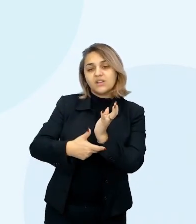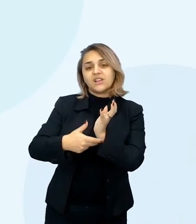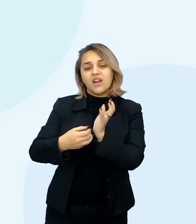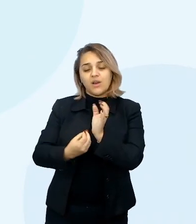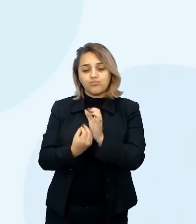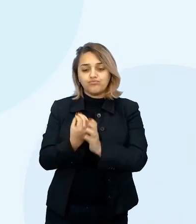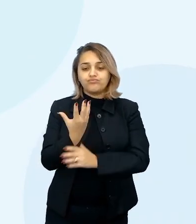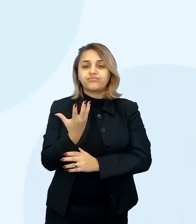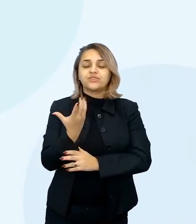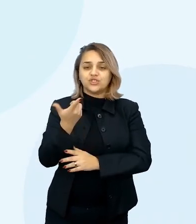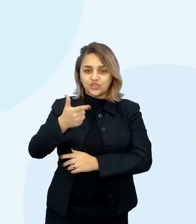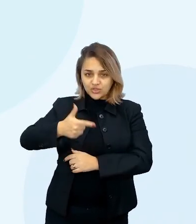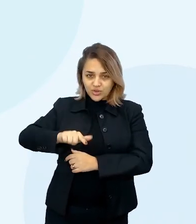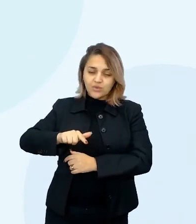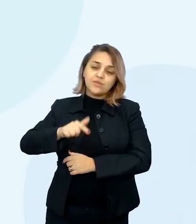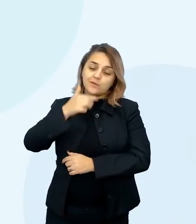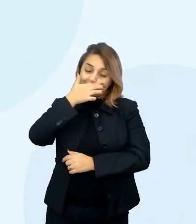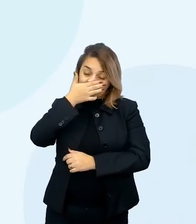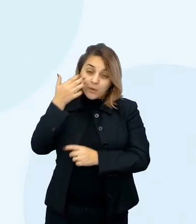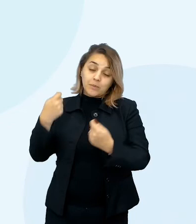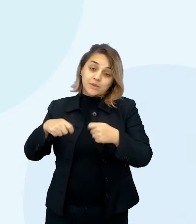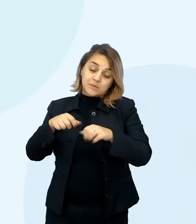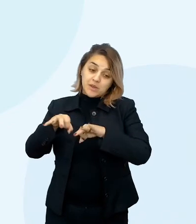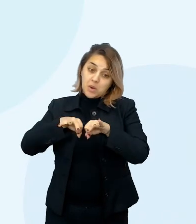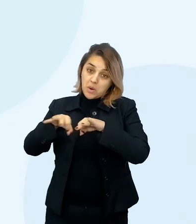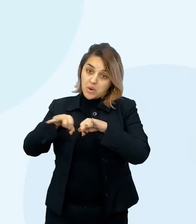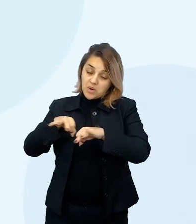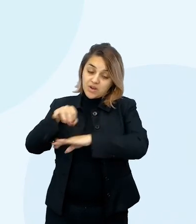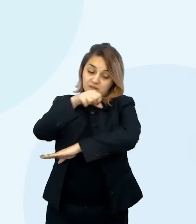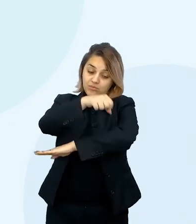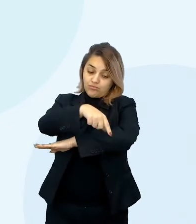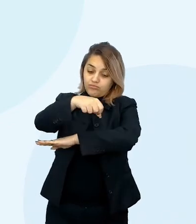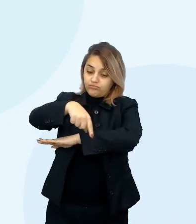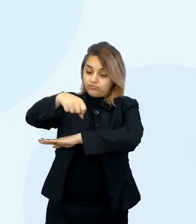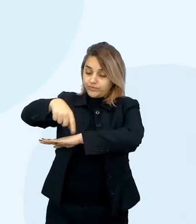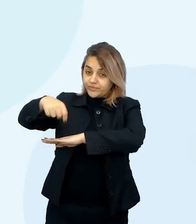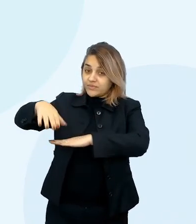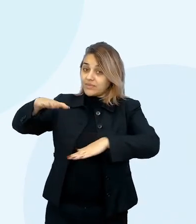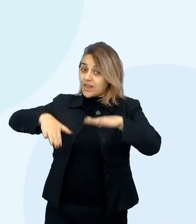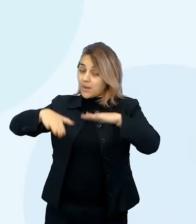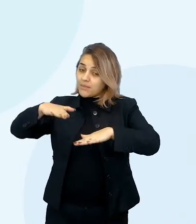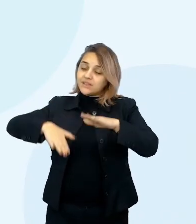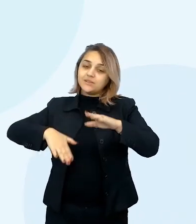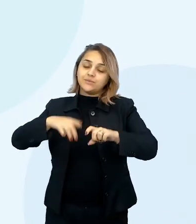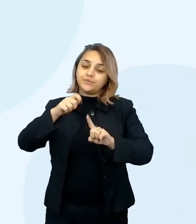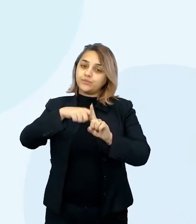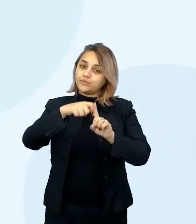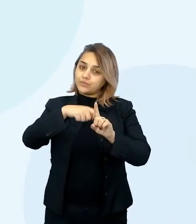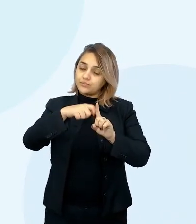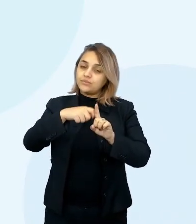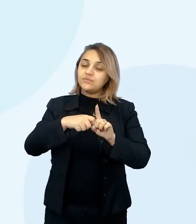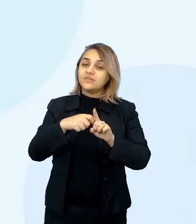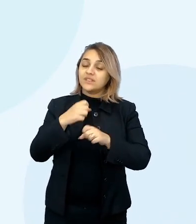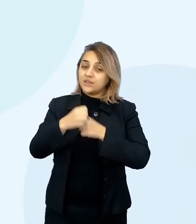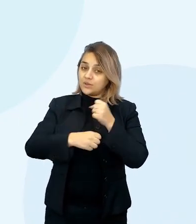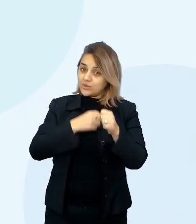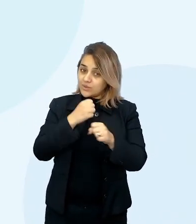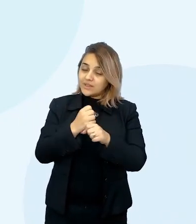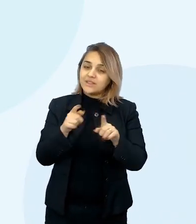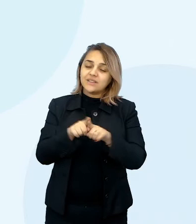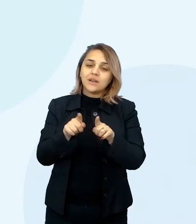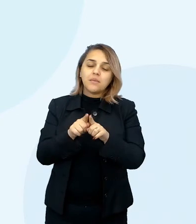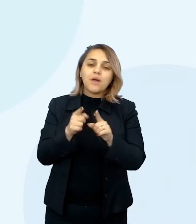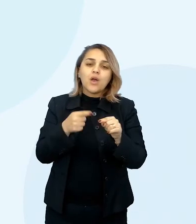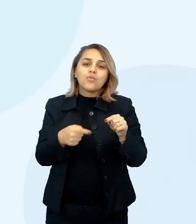fazer aí o seu planejamento da sua horta, né? De acordo com a época do ano e o ciclo de vida de